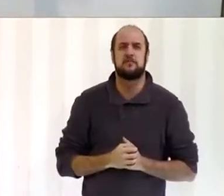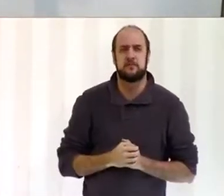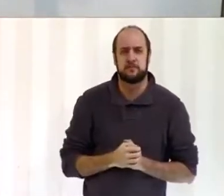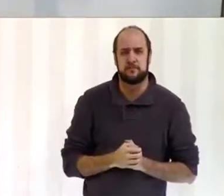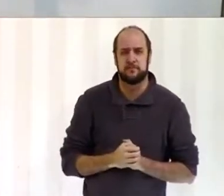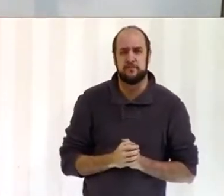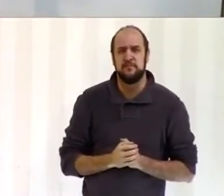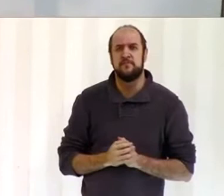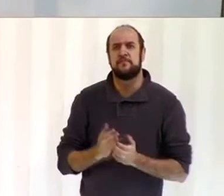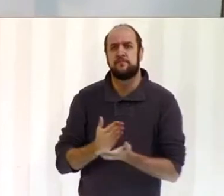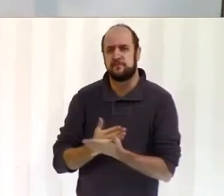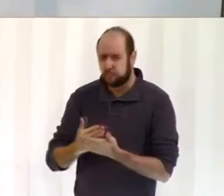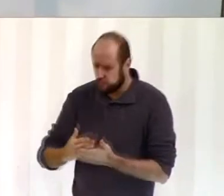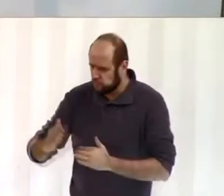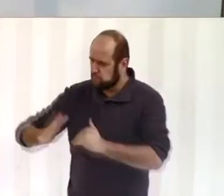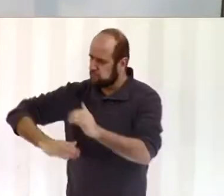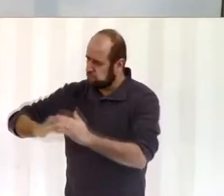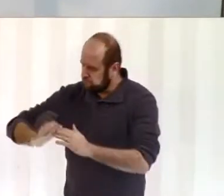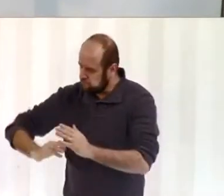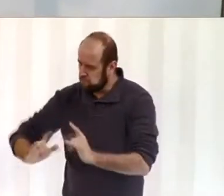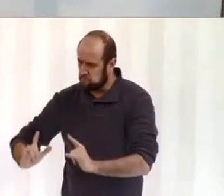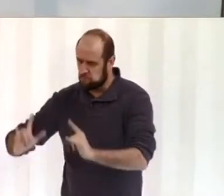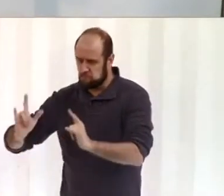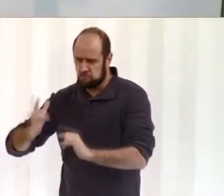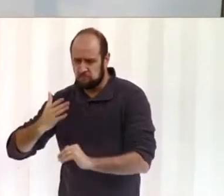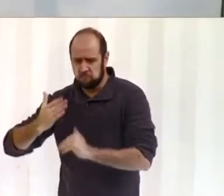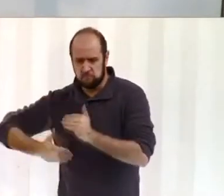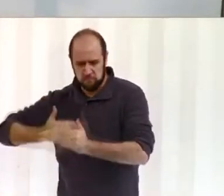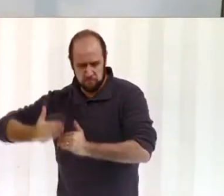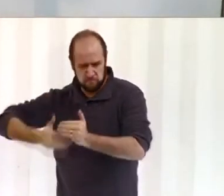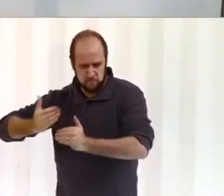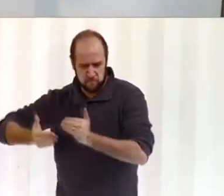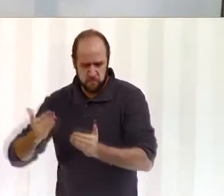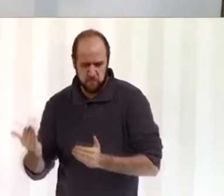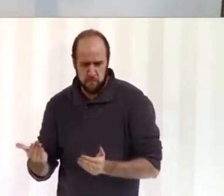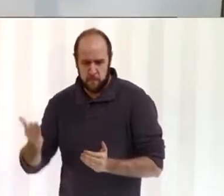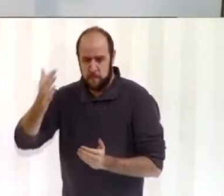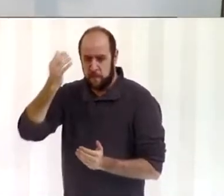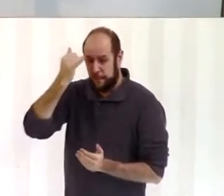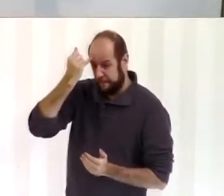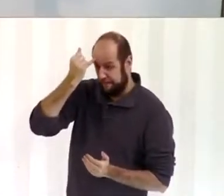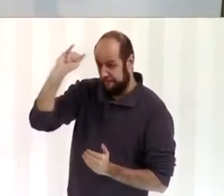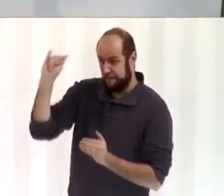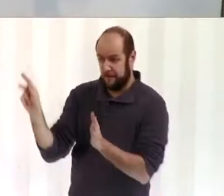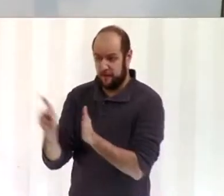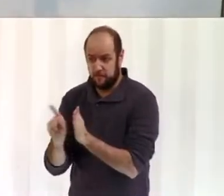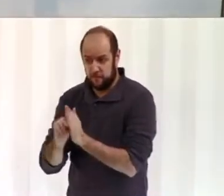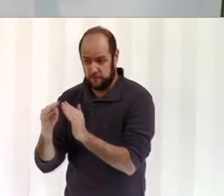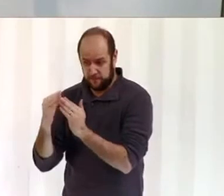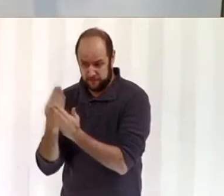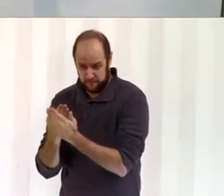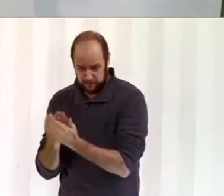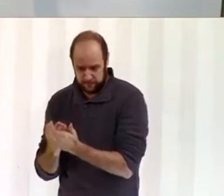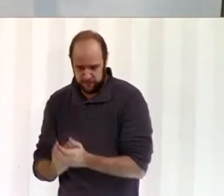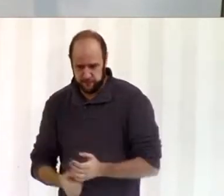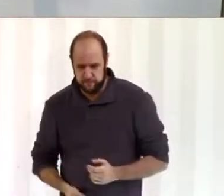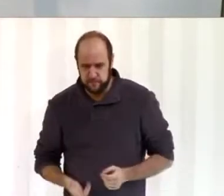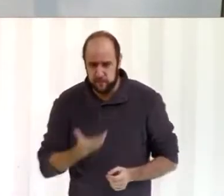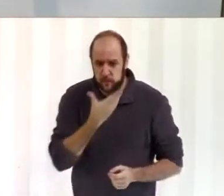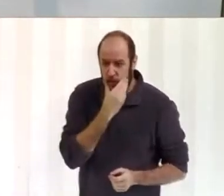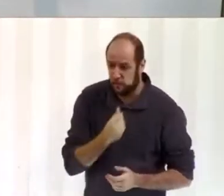instalações foram apresentadas, a filosofia educacional foi apresentada, e quando Dom Pedro estava saindo, ele viu uma Bíblia aberta